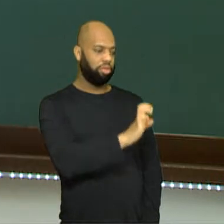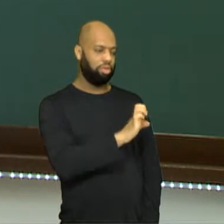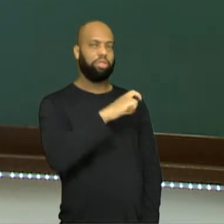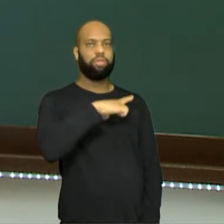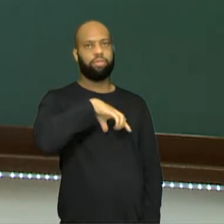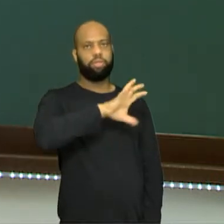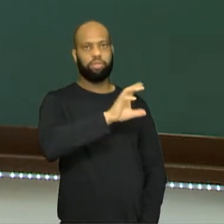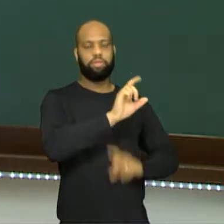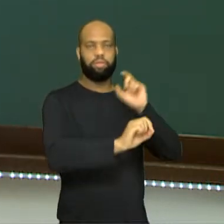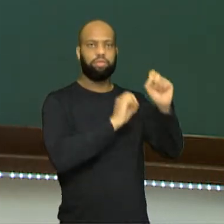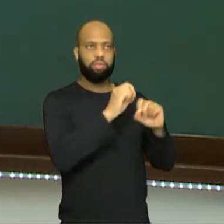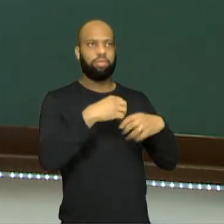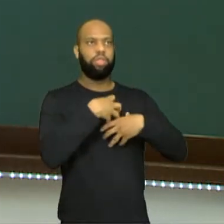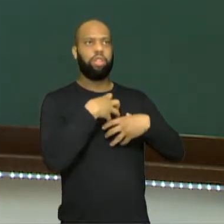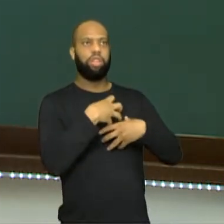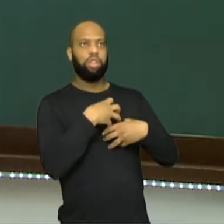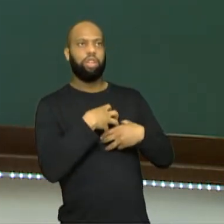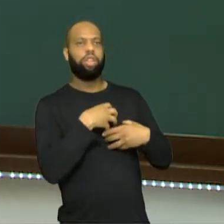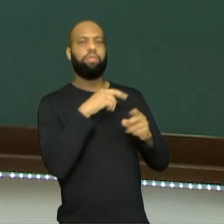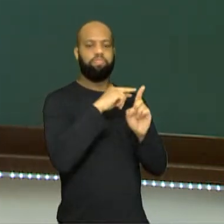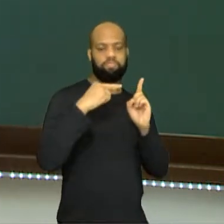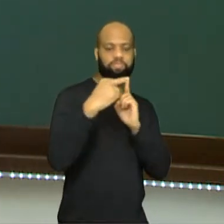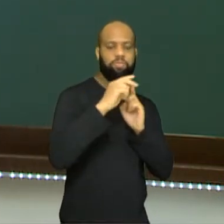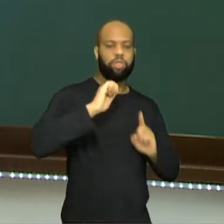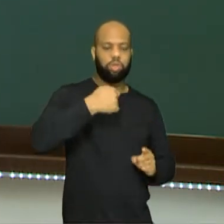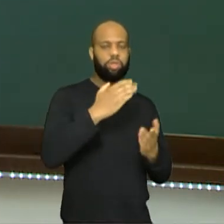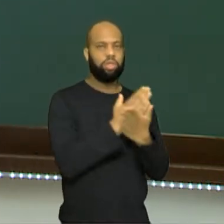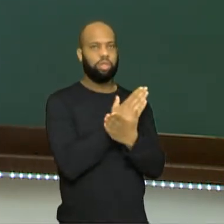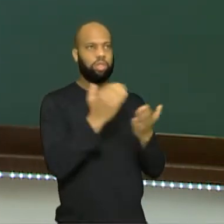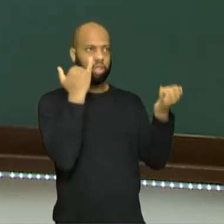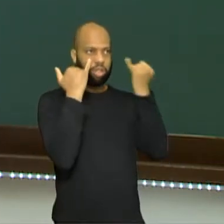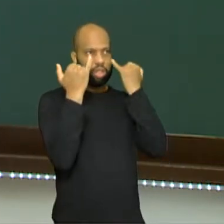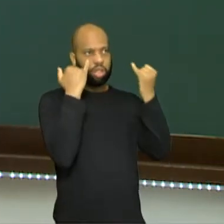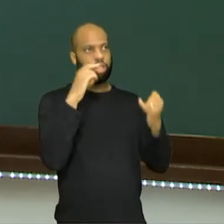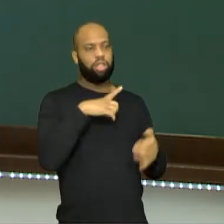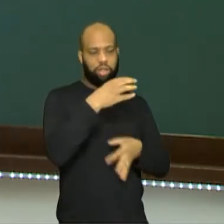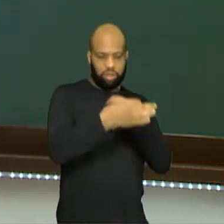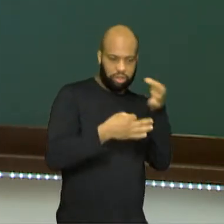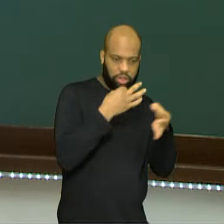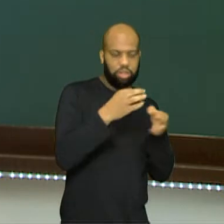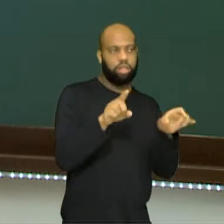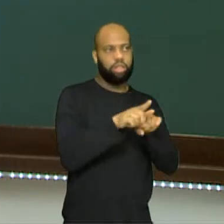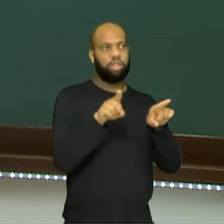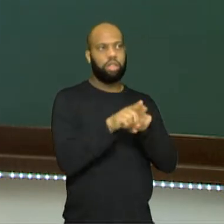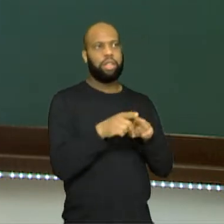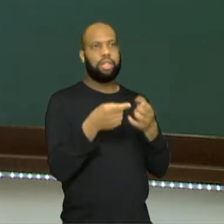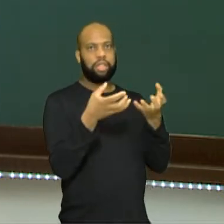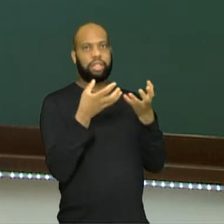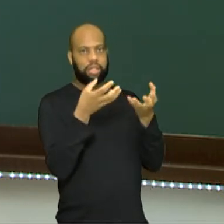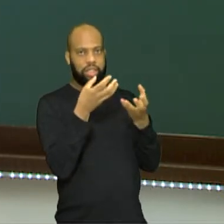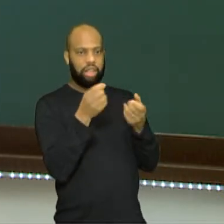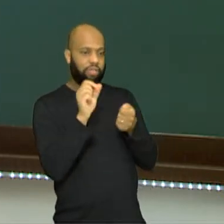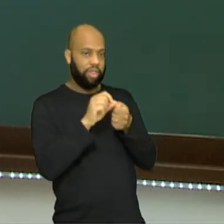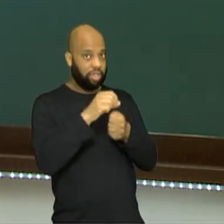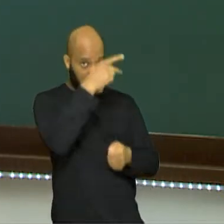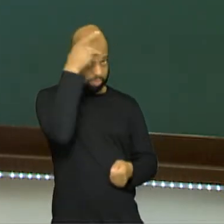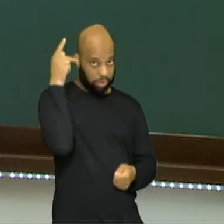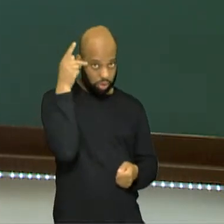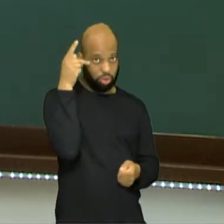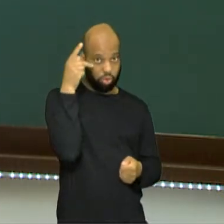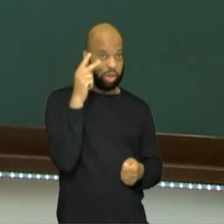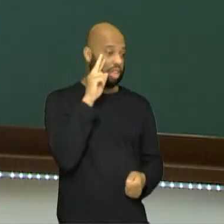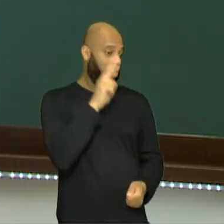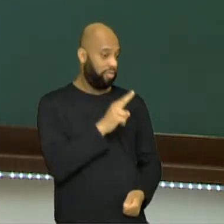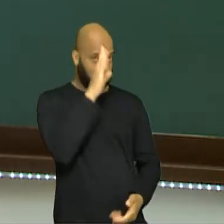seu posicionamento referente àquela informação, com uma crítica e, claro, tentando convencer o leitor de